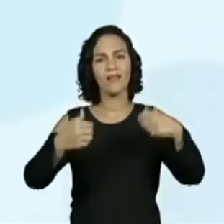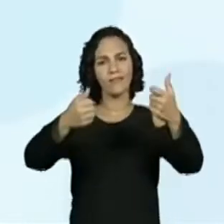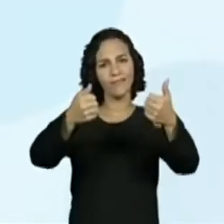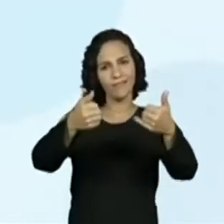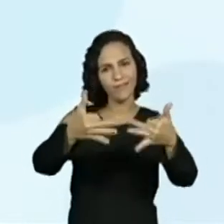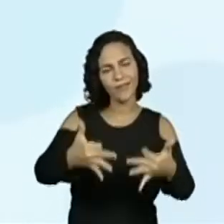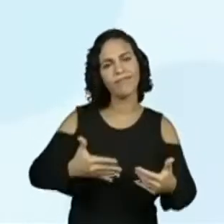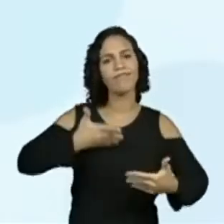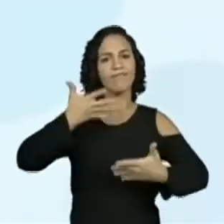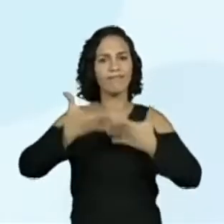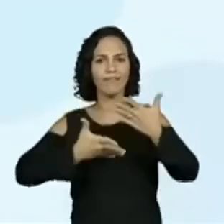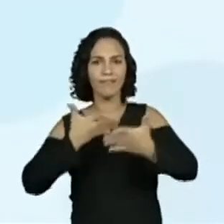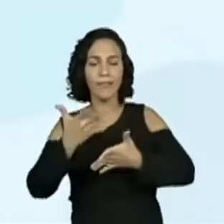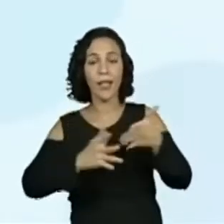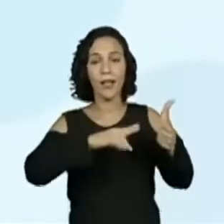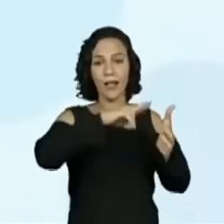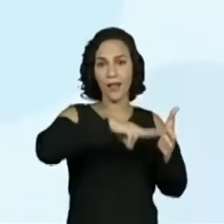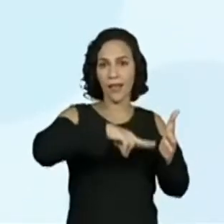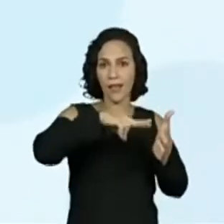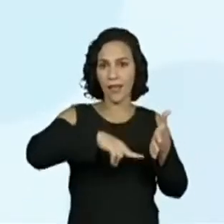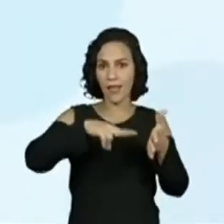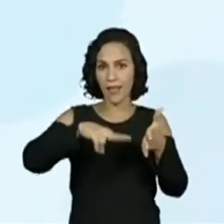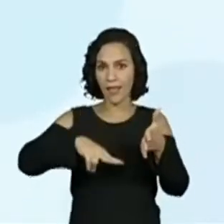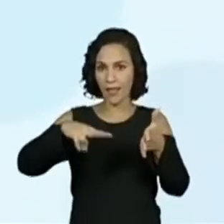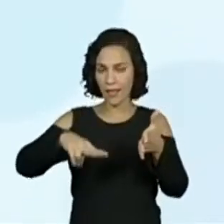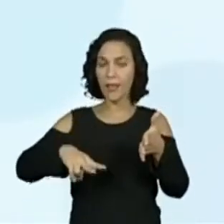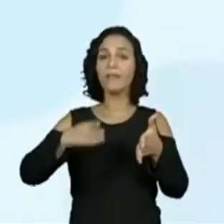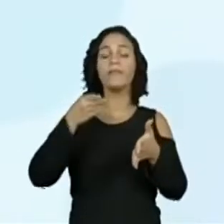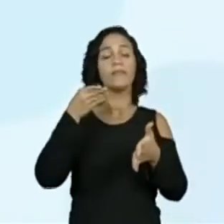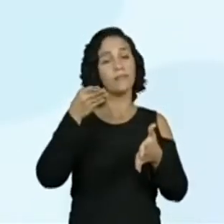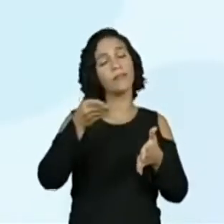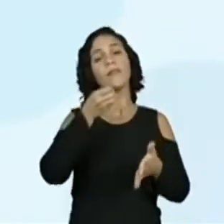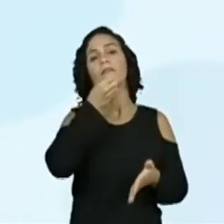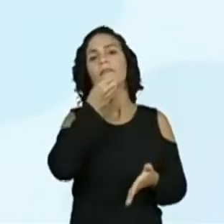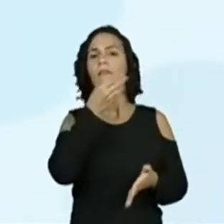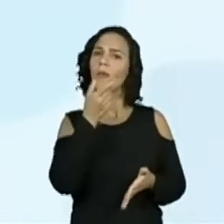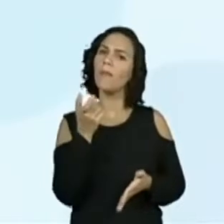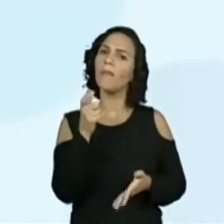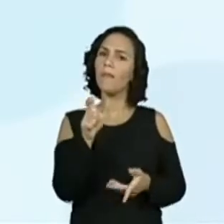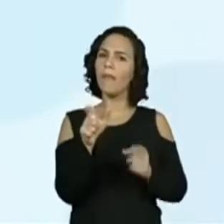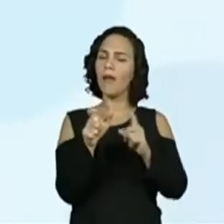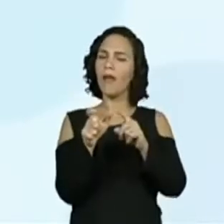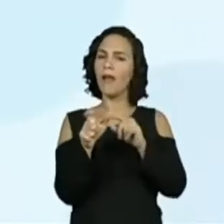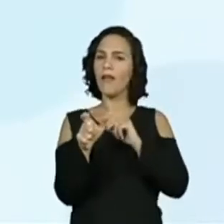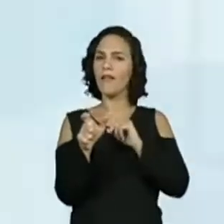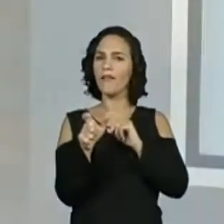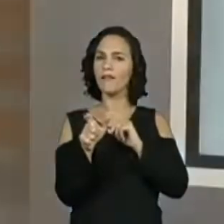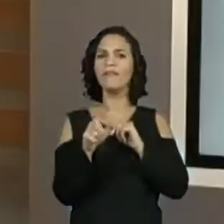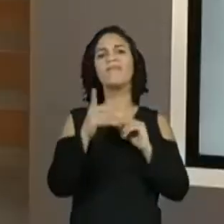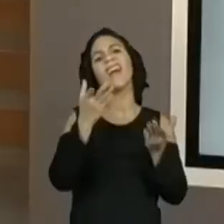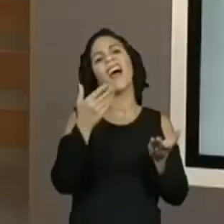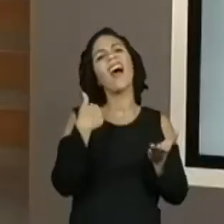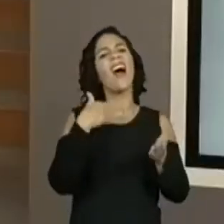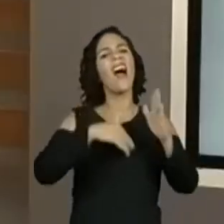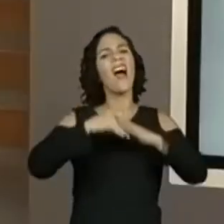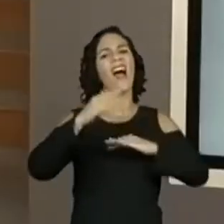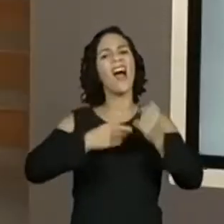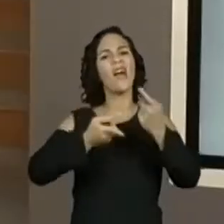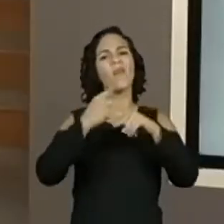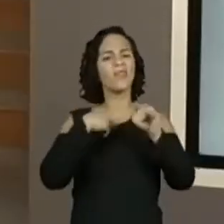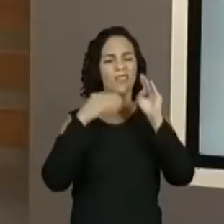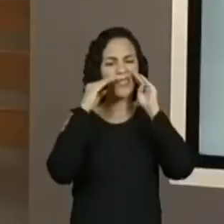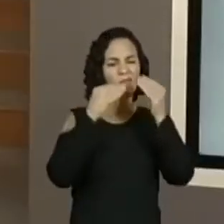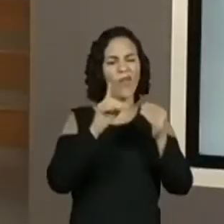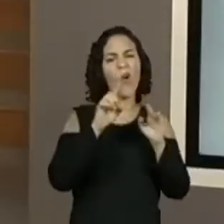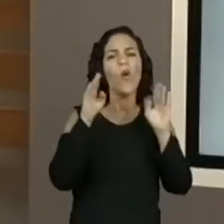que não seja o objetivo de vocês conhecerem isso, tem sempre uma palavra que pode fazer sentido, que pode virar chave para a nossa aula. Né?